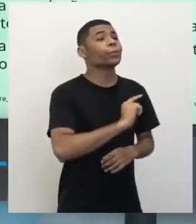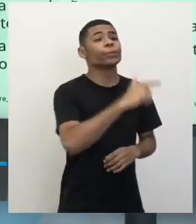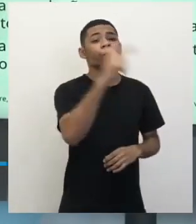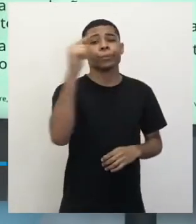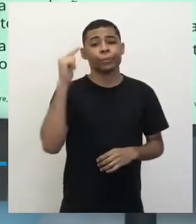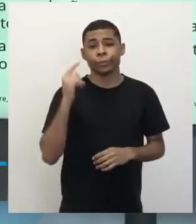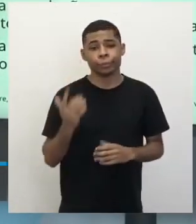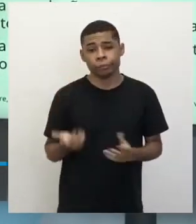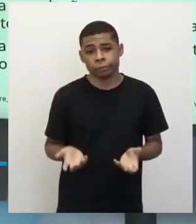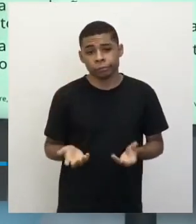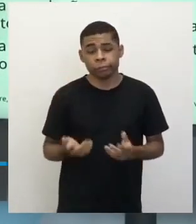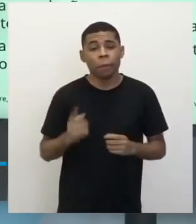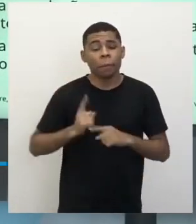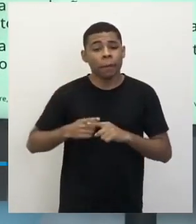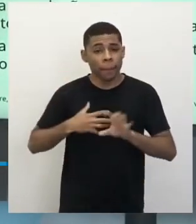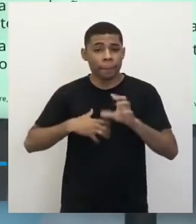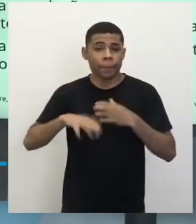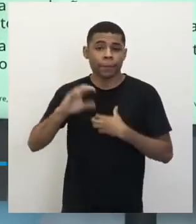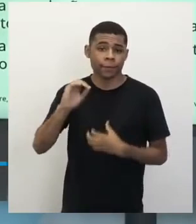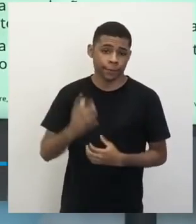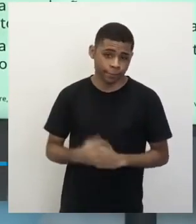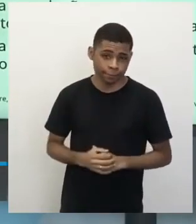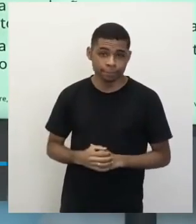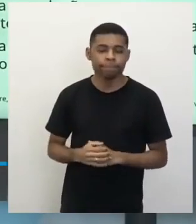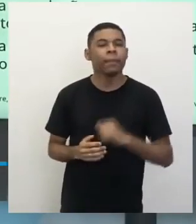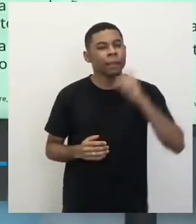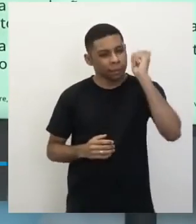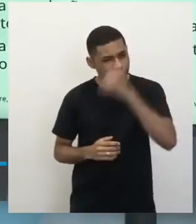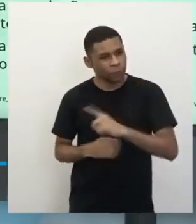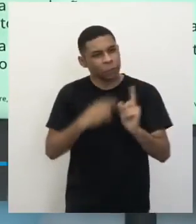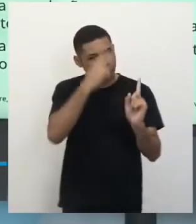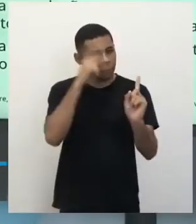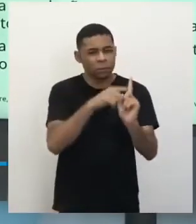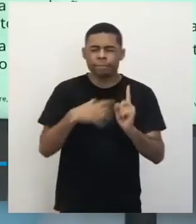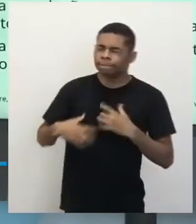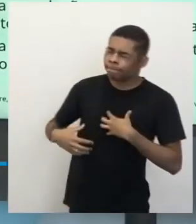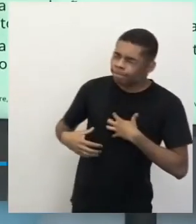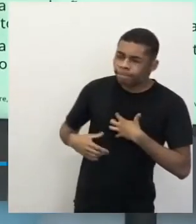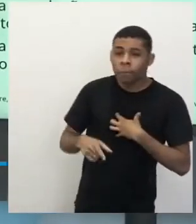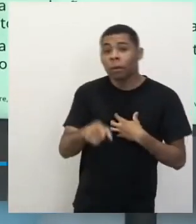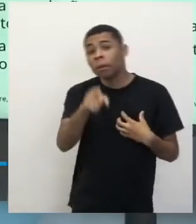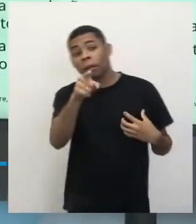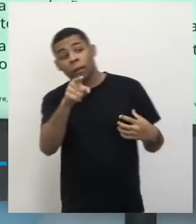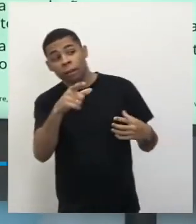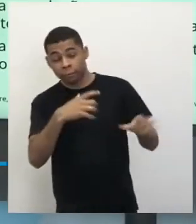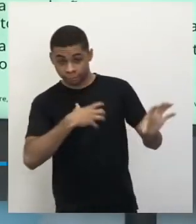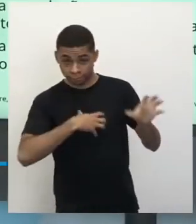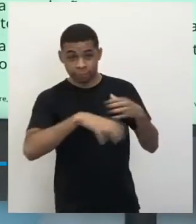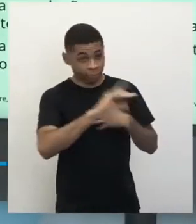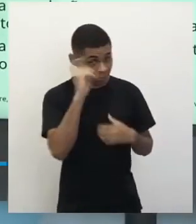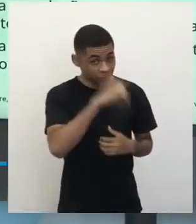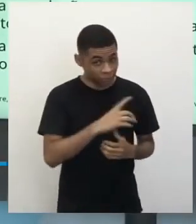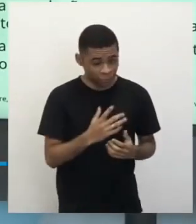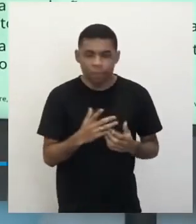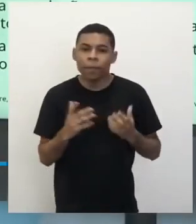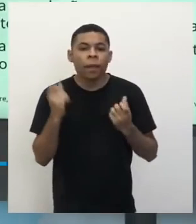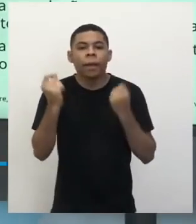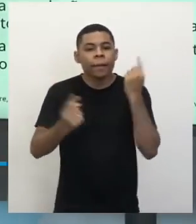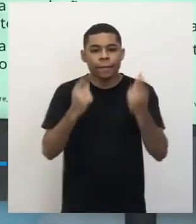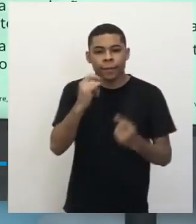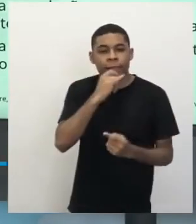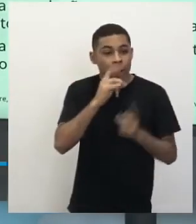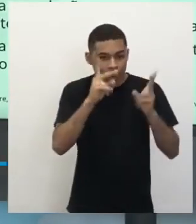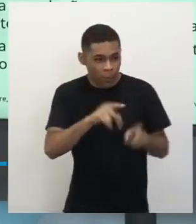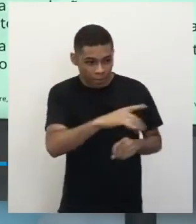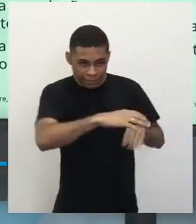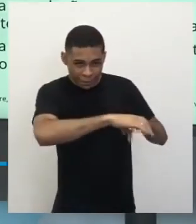utilizado muito empatia. É difícil, né, estar no lugar do outro, se colocar no lugar do outro, né? Tem até uma expressão que fala, né, colocar o sapato do outro, né,